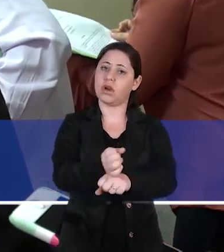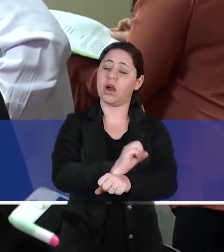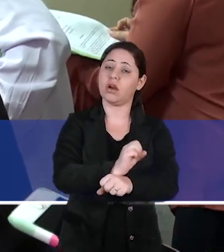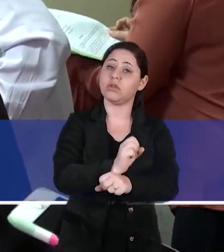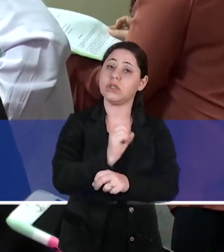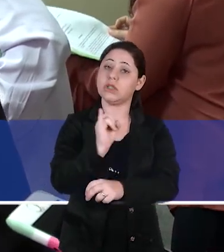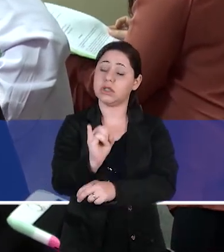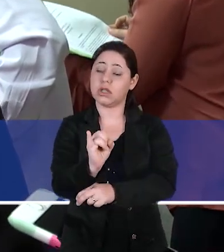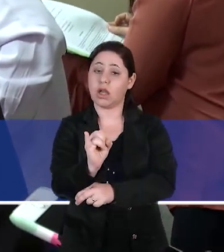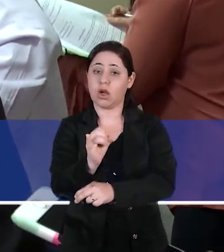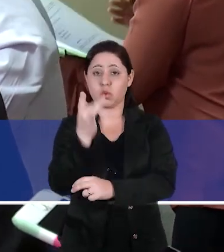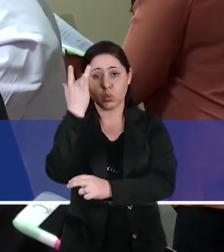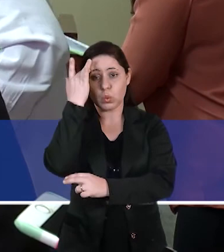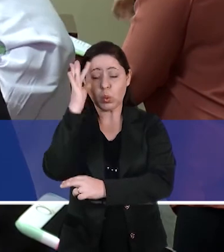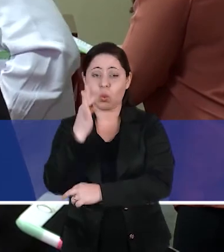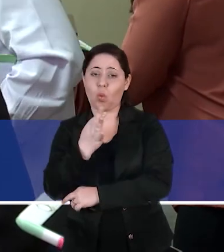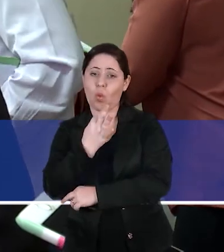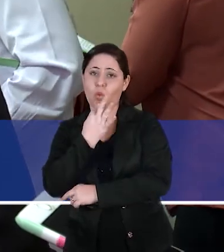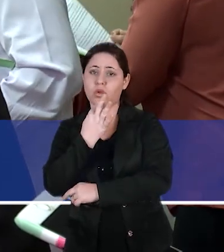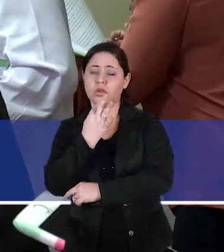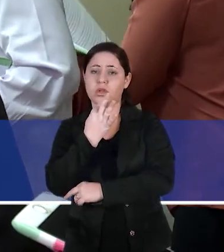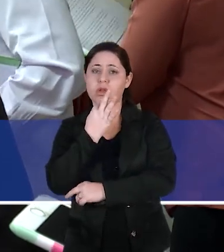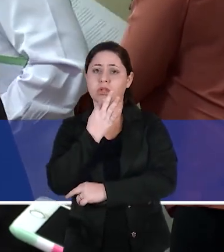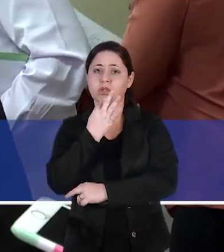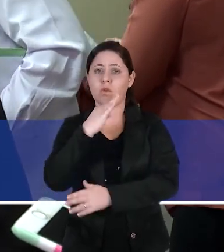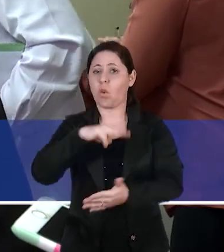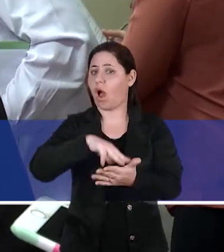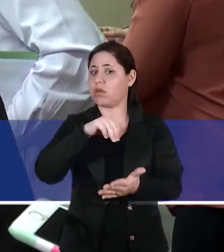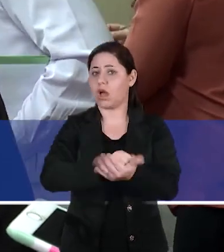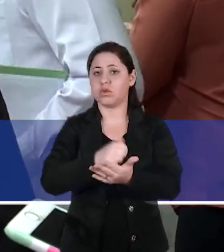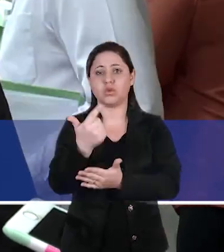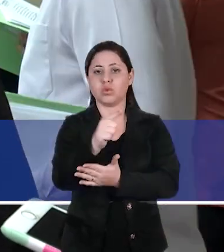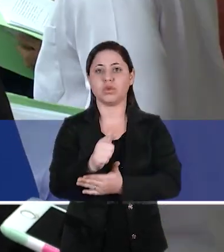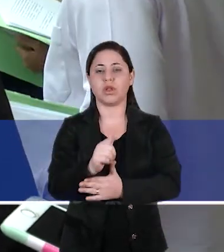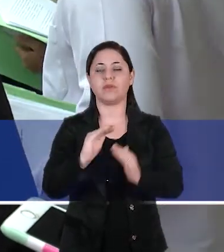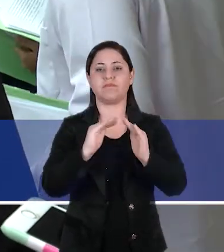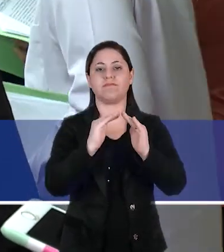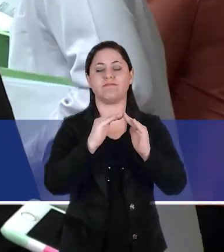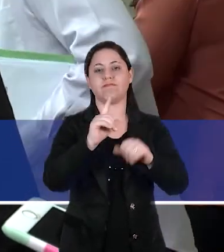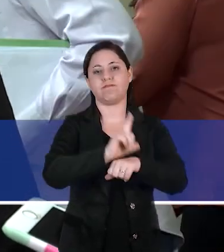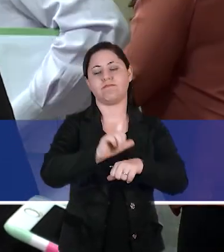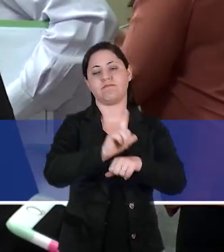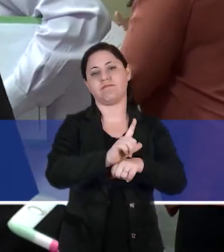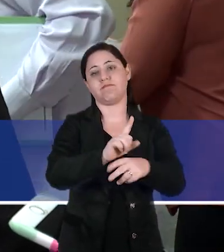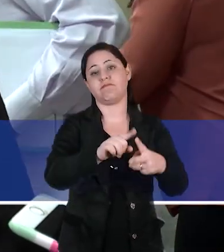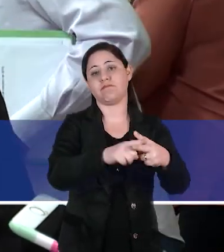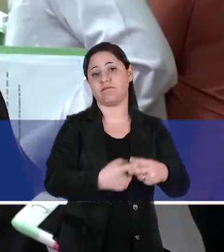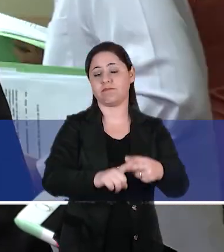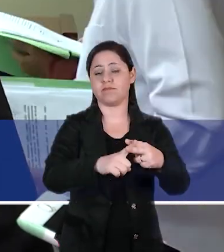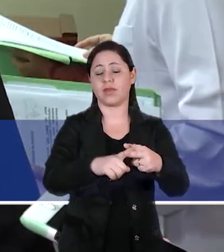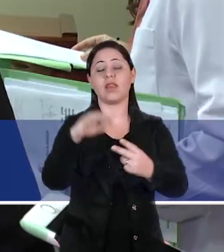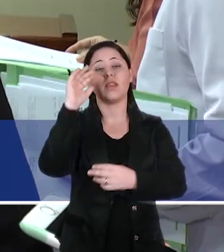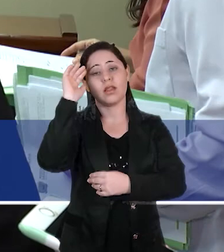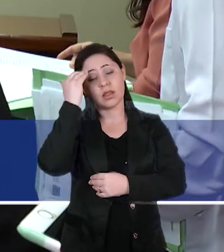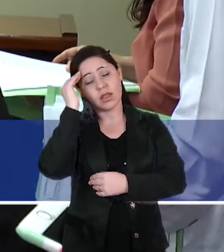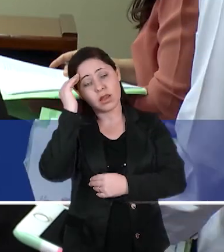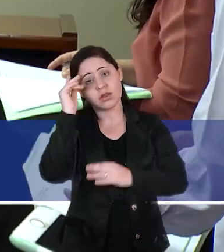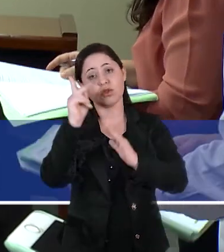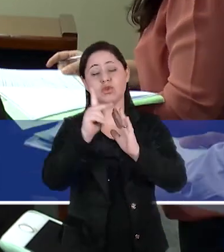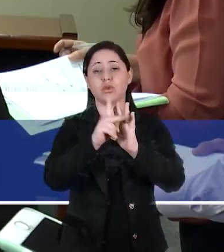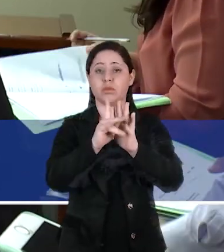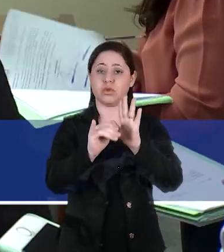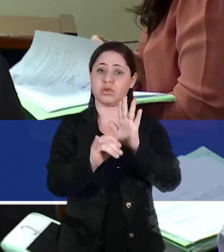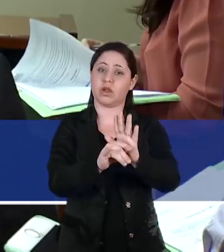do veículo se ela não tiver essa oficina credenciada. E a gente entende a intenção